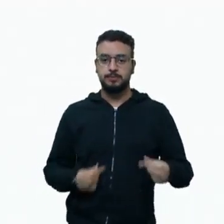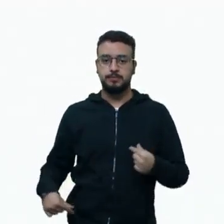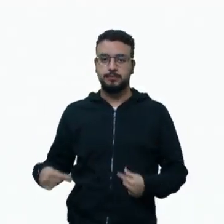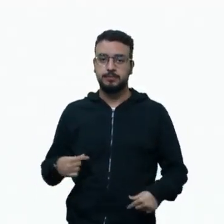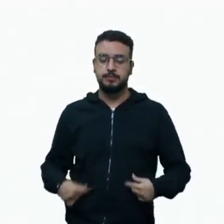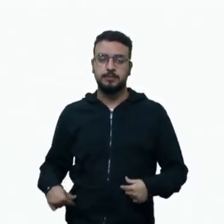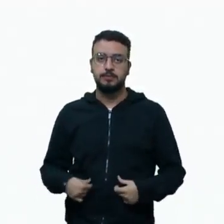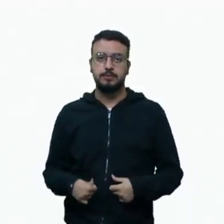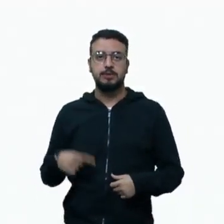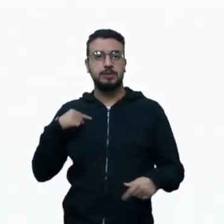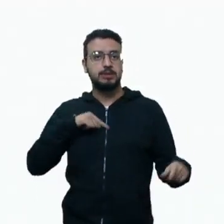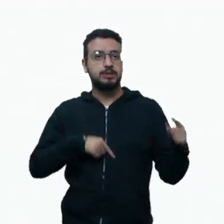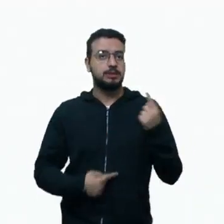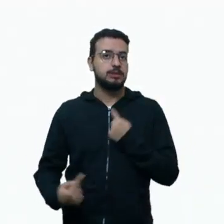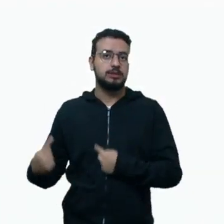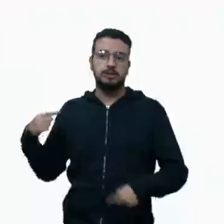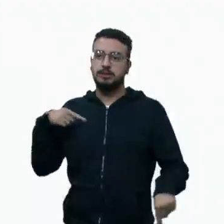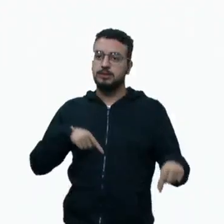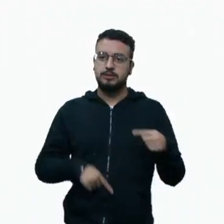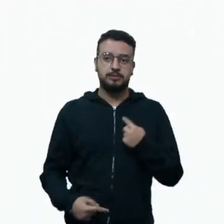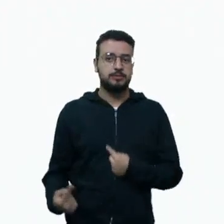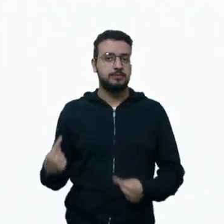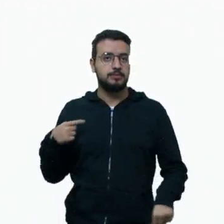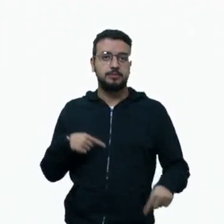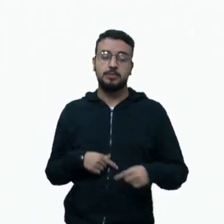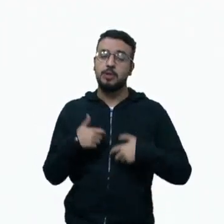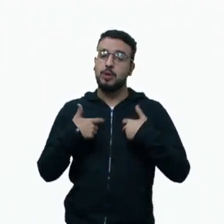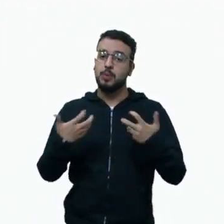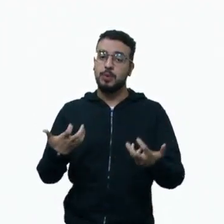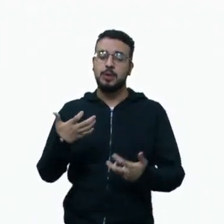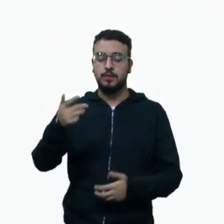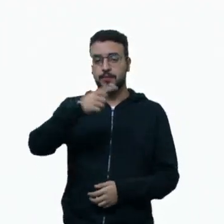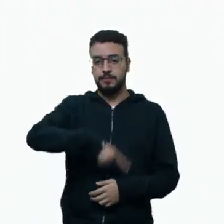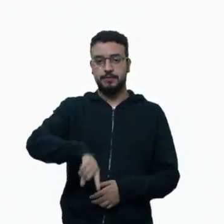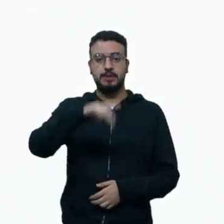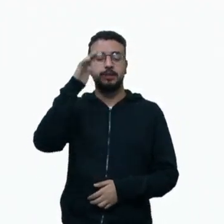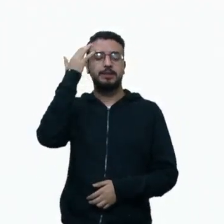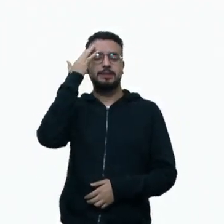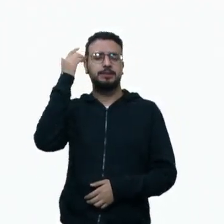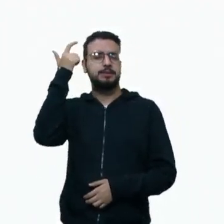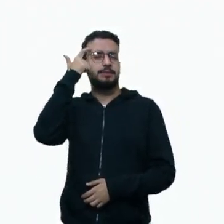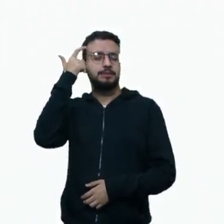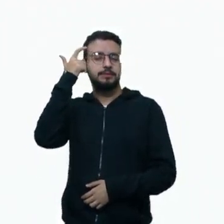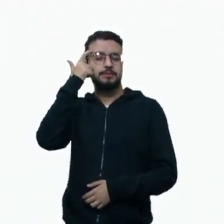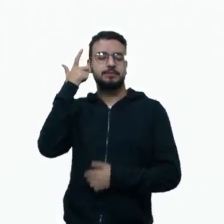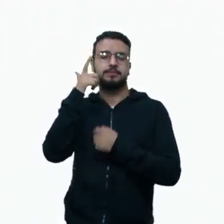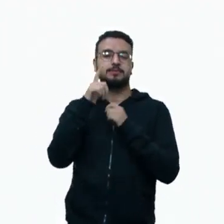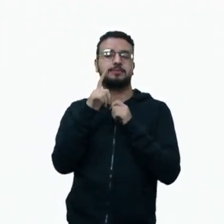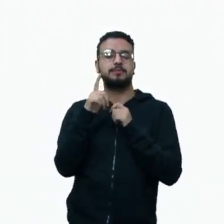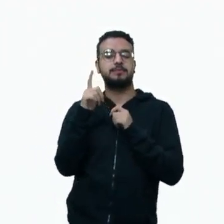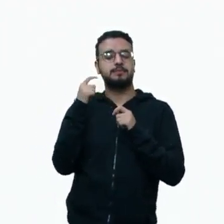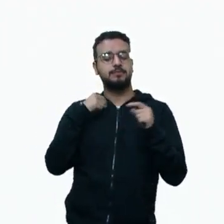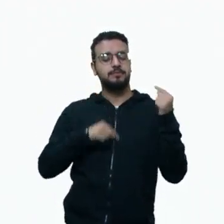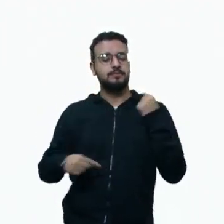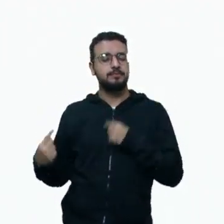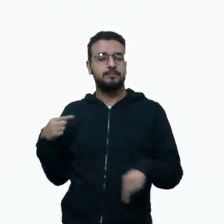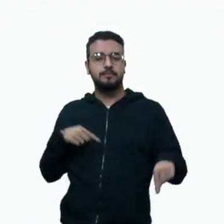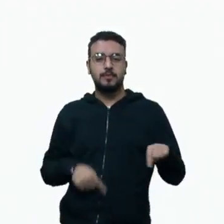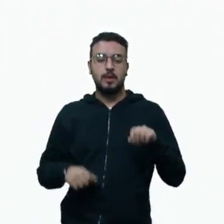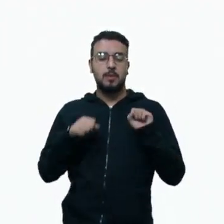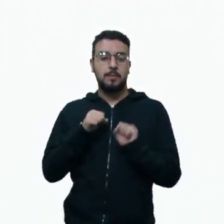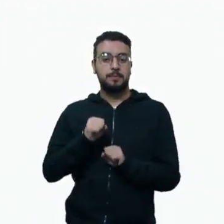do sistema circulatório, eu quero que vocês compreendam que quando eu penso em sistema circulatório, eu posso pensar no